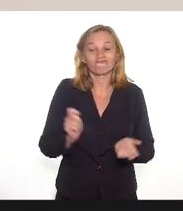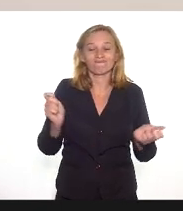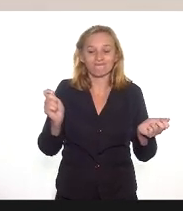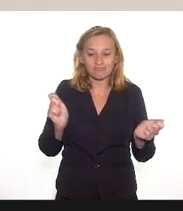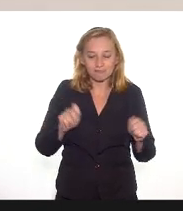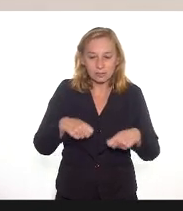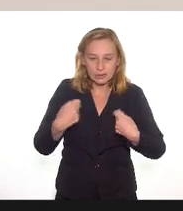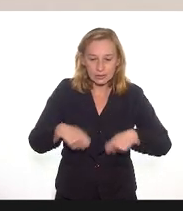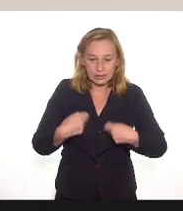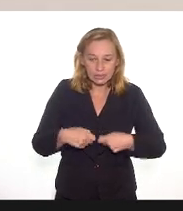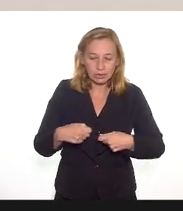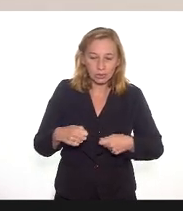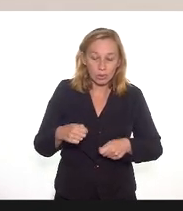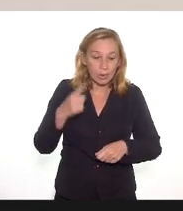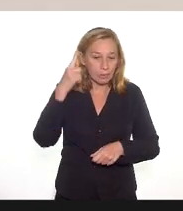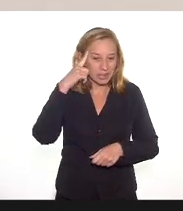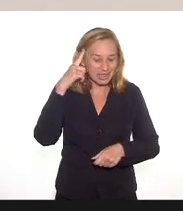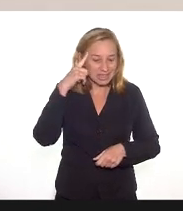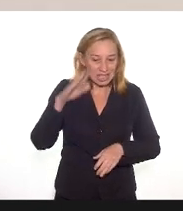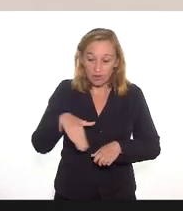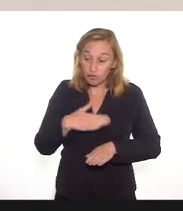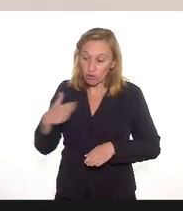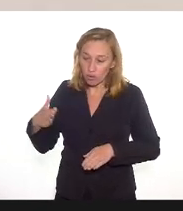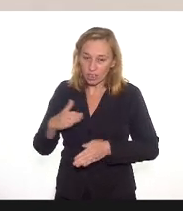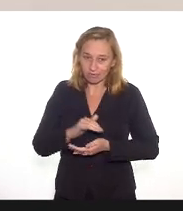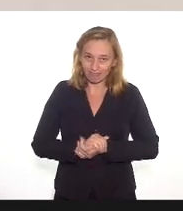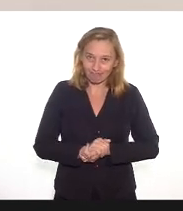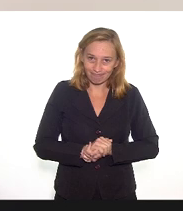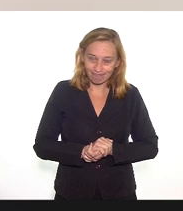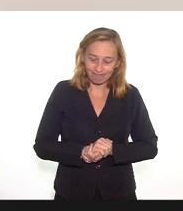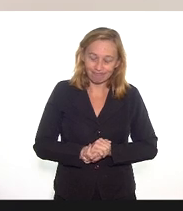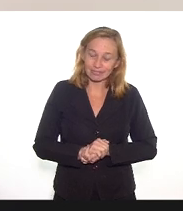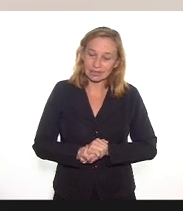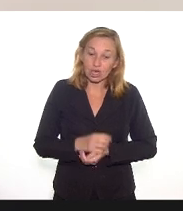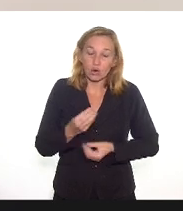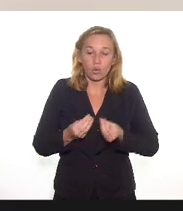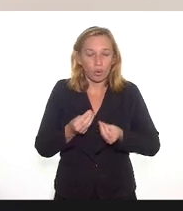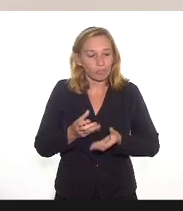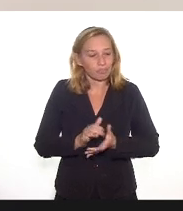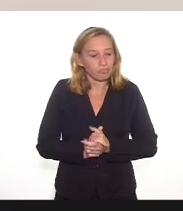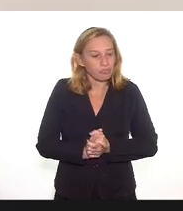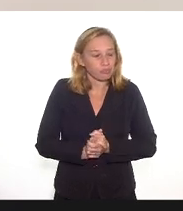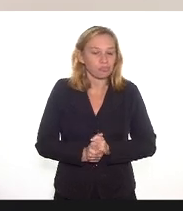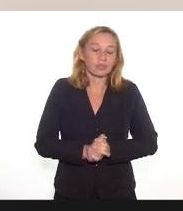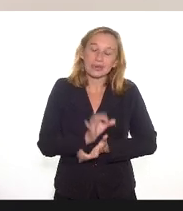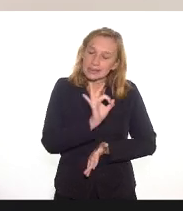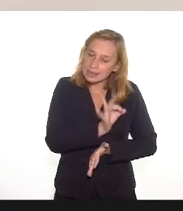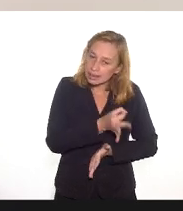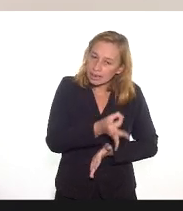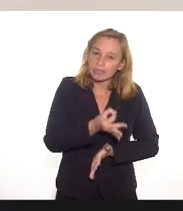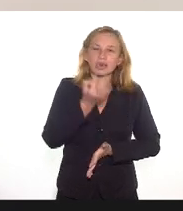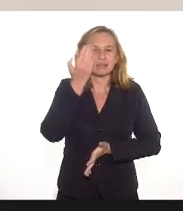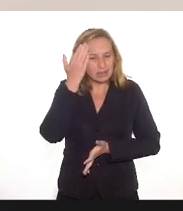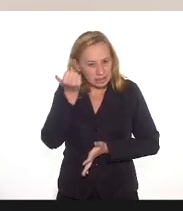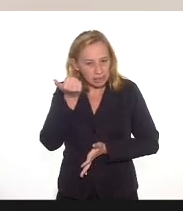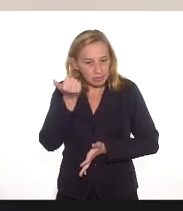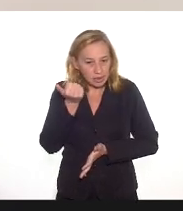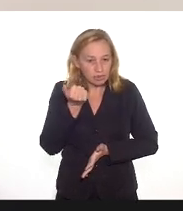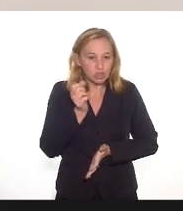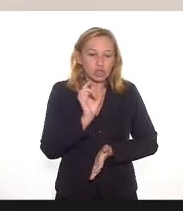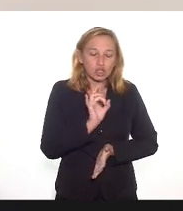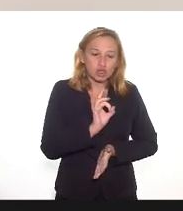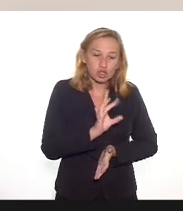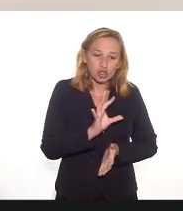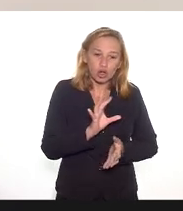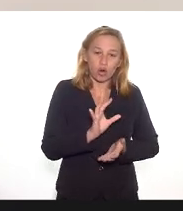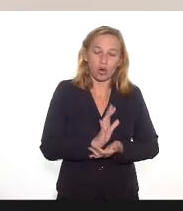preciso pensar fora da caixinha, né? Como a gente bem fala, né? Então, ou seja, a gente de fato sabe que só fazer mais do